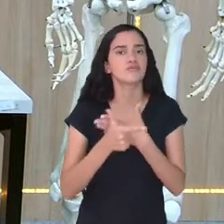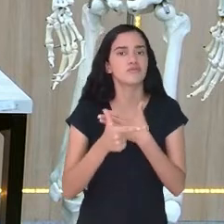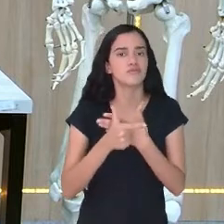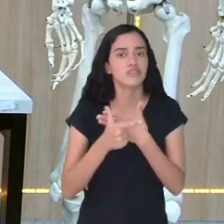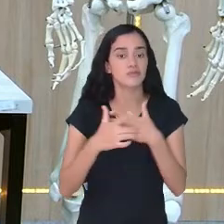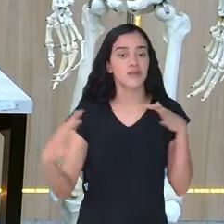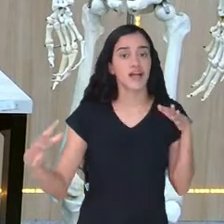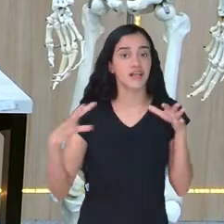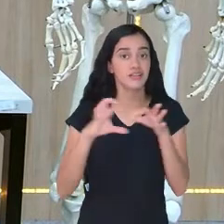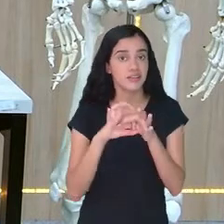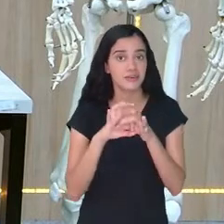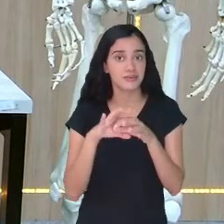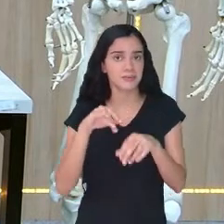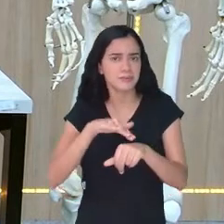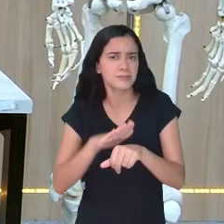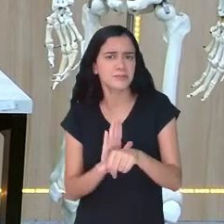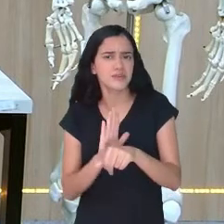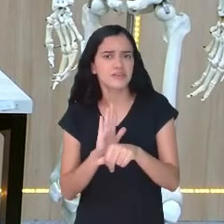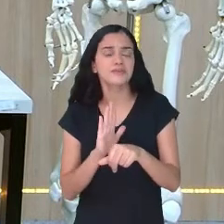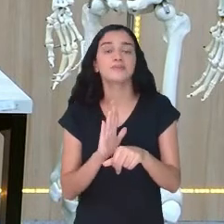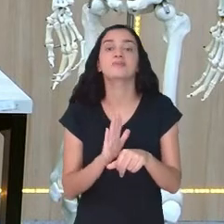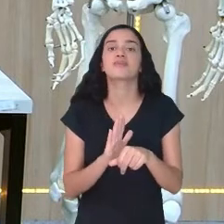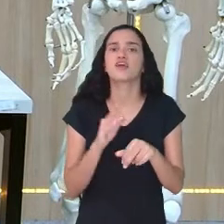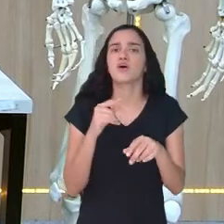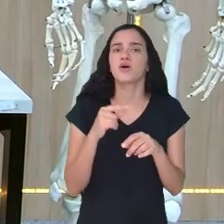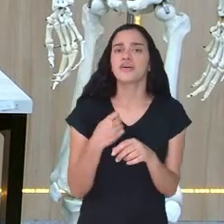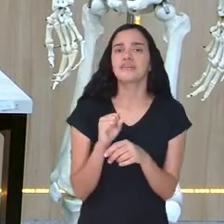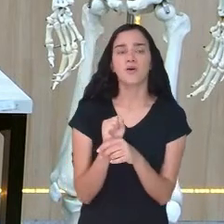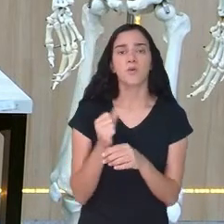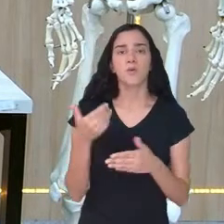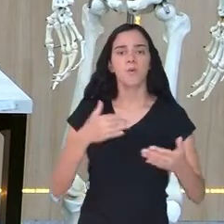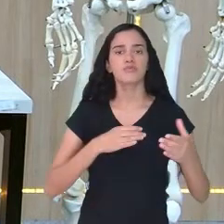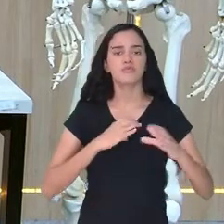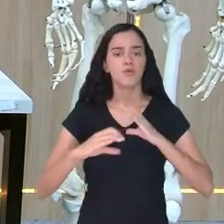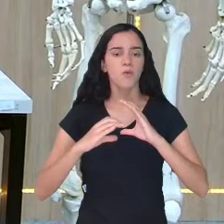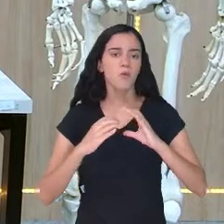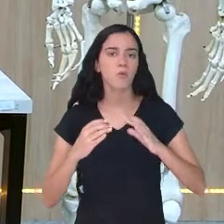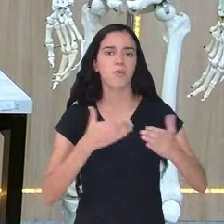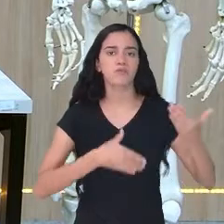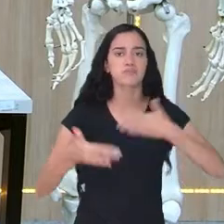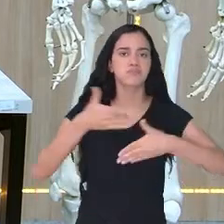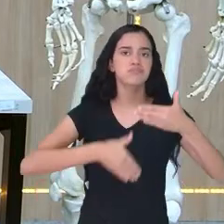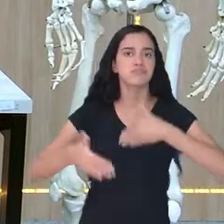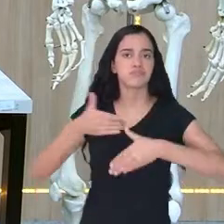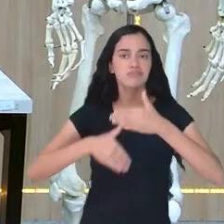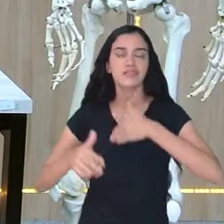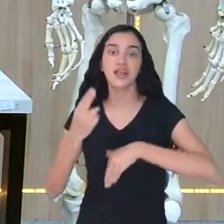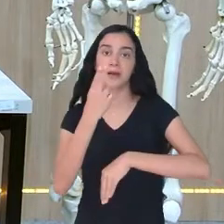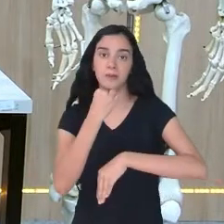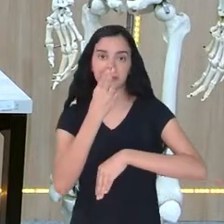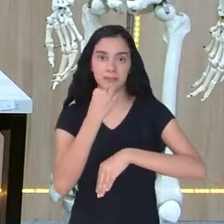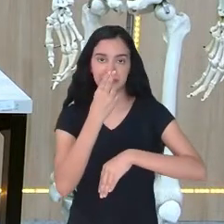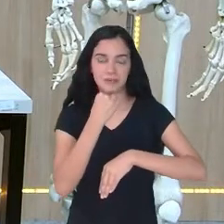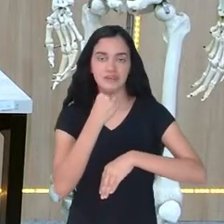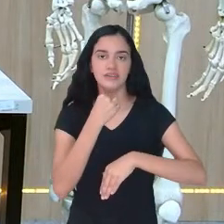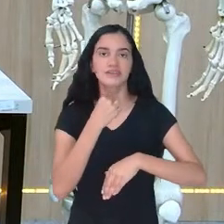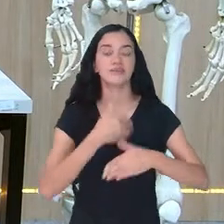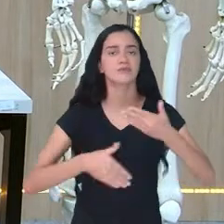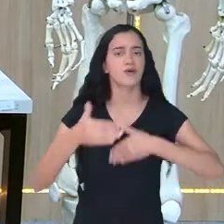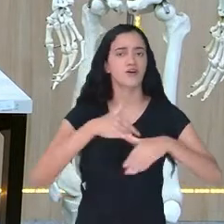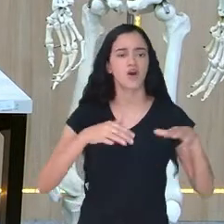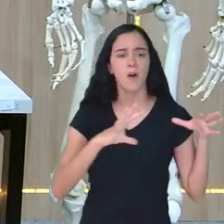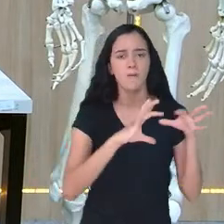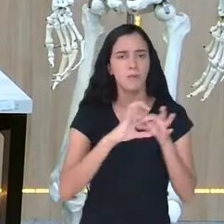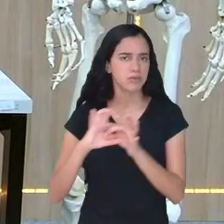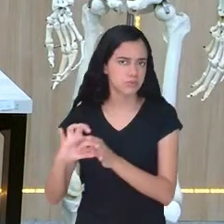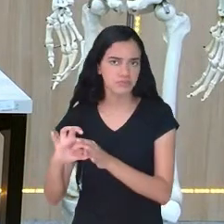integração dele é maior do que os outros, que apenas se comunicam em relação aí à nutrição, e eles se envolvem com todas